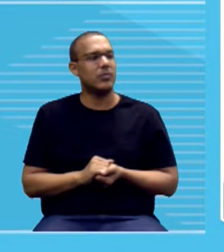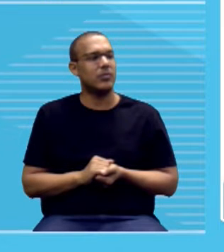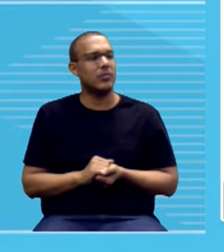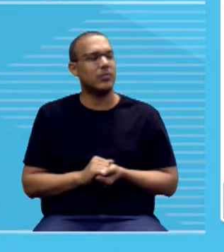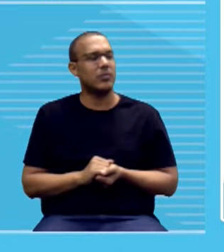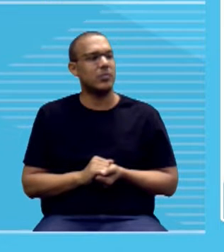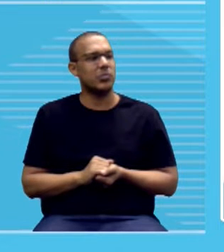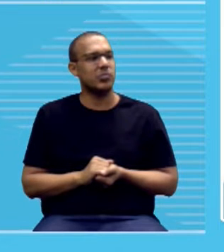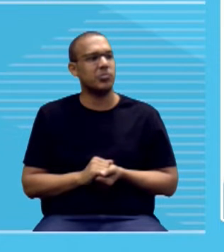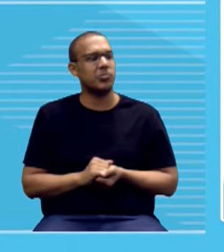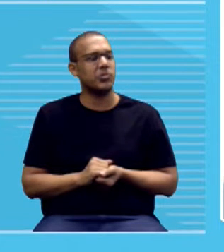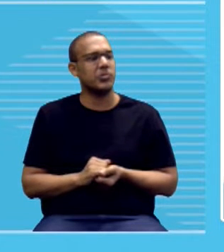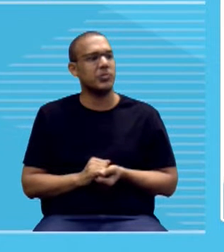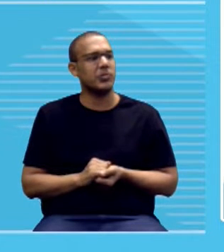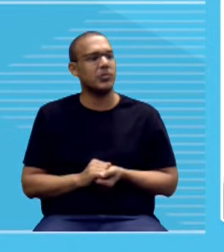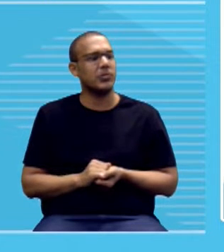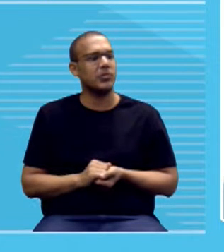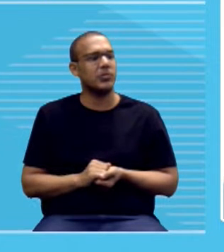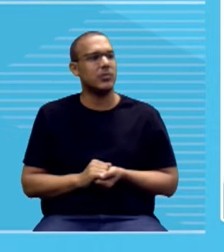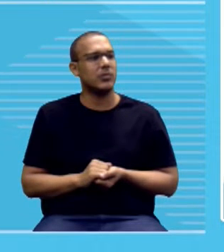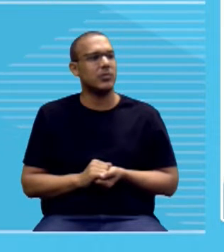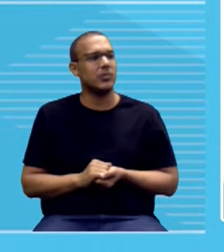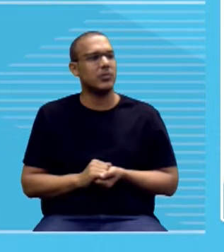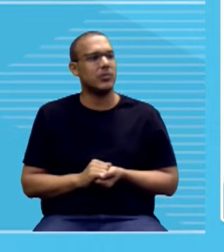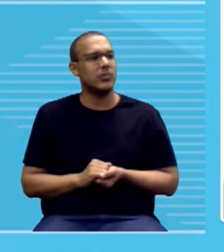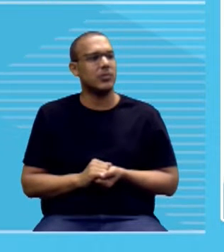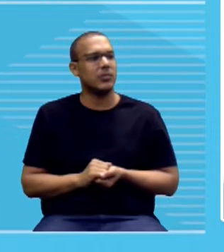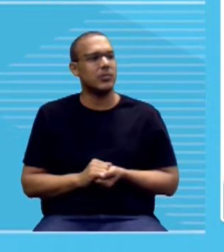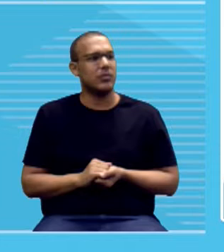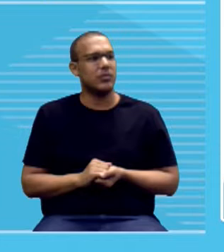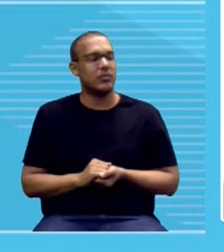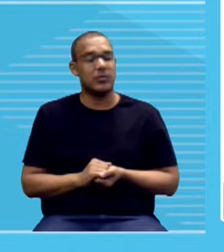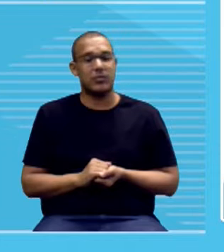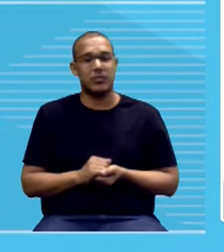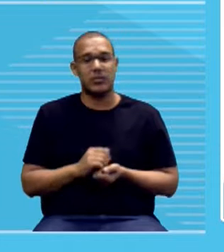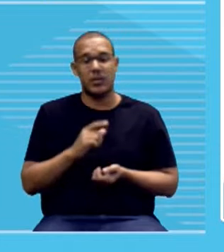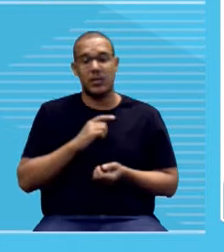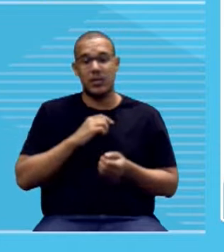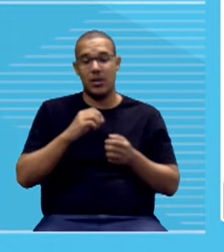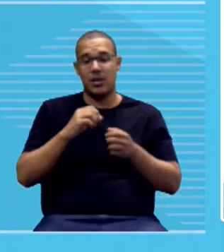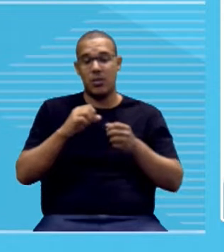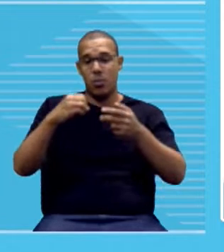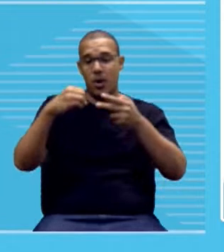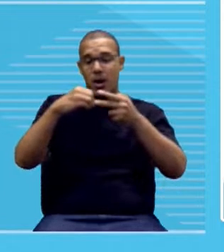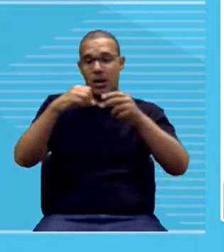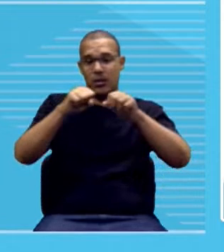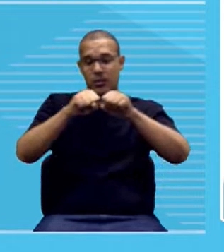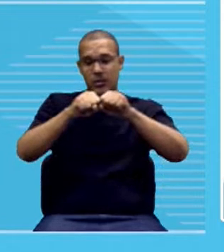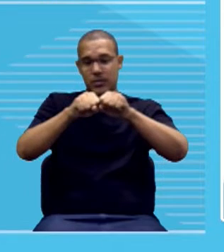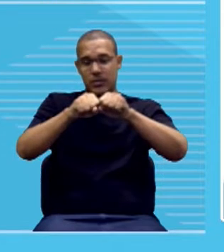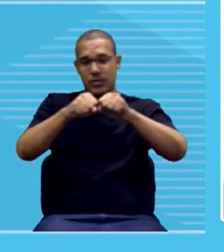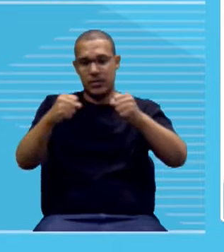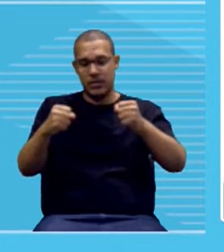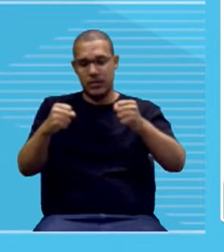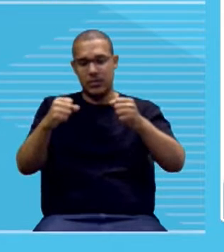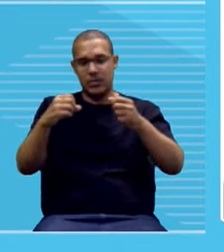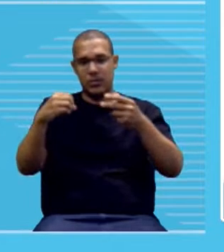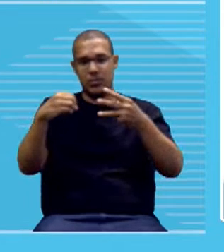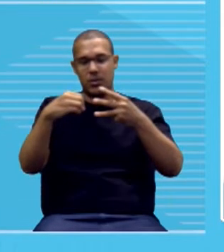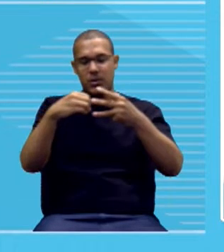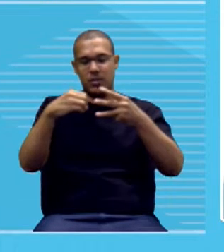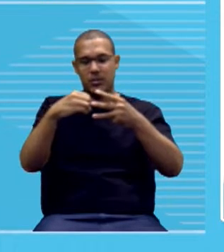uma reação em cadeia contínua de fissões. Ou seja, eu tenho uma quebra de um átomo. Imagina aqui que você tem um pequeno